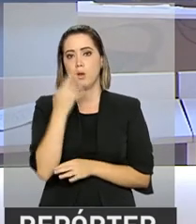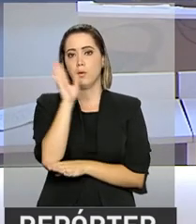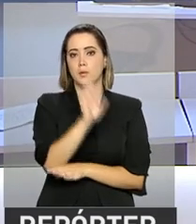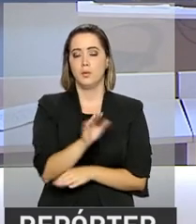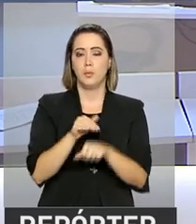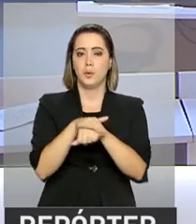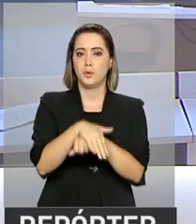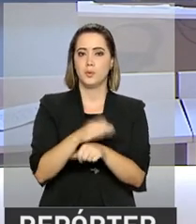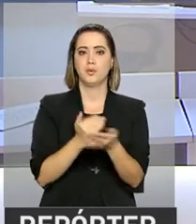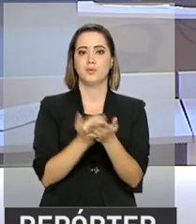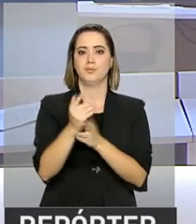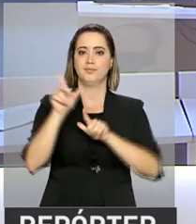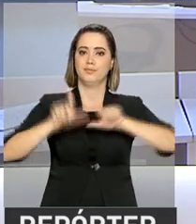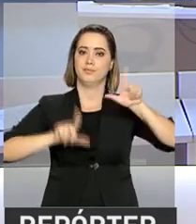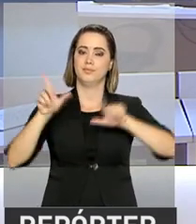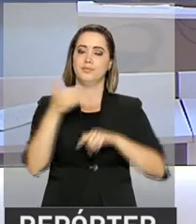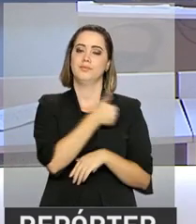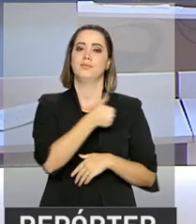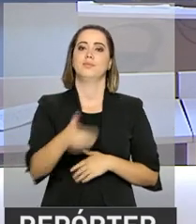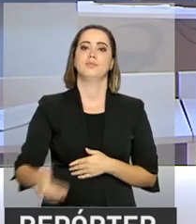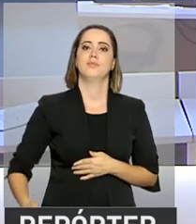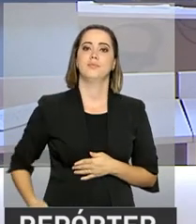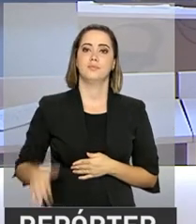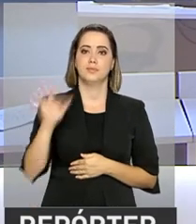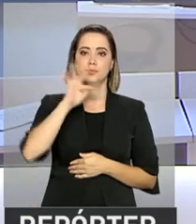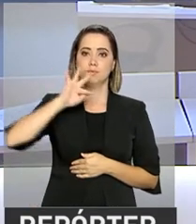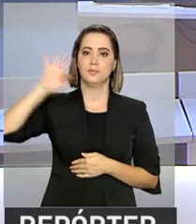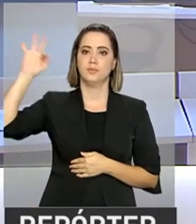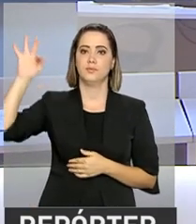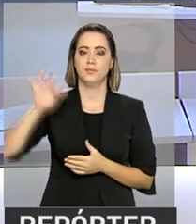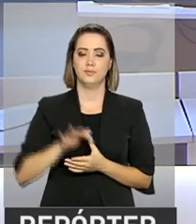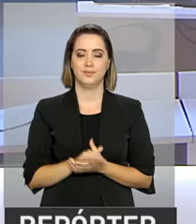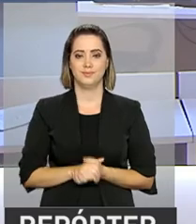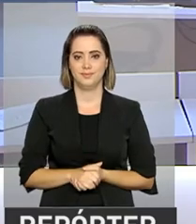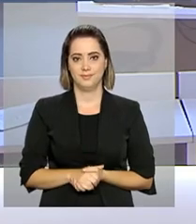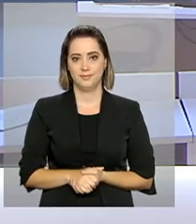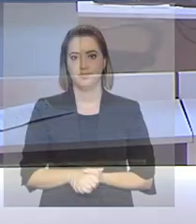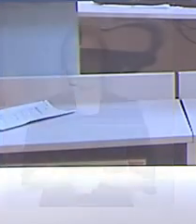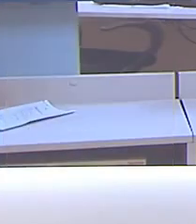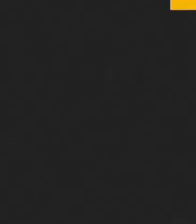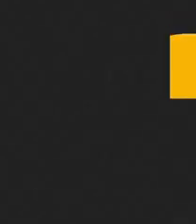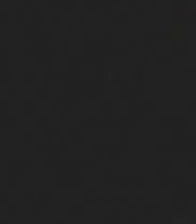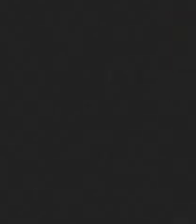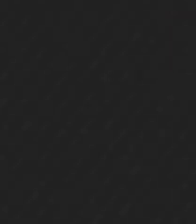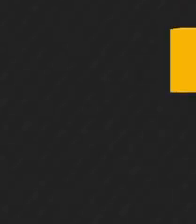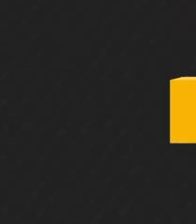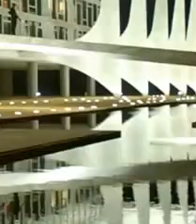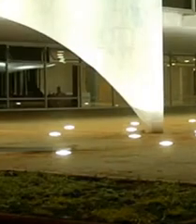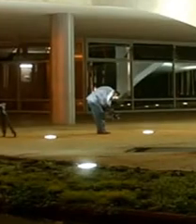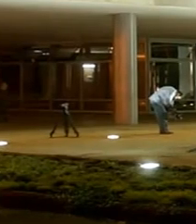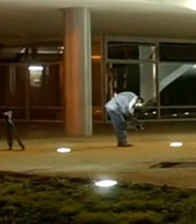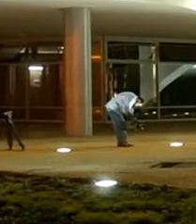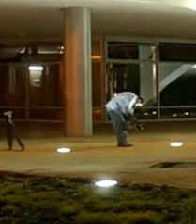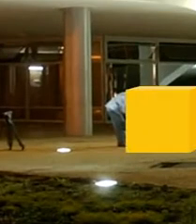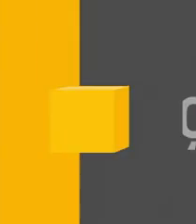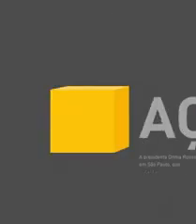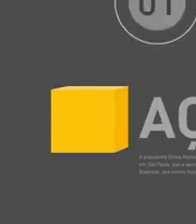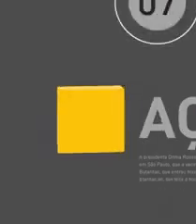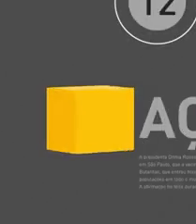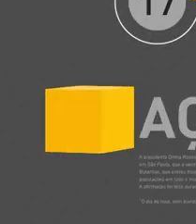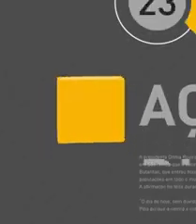boa noite para você. Continue com a gente aqui na NBR, a TV do Governo Federal.